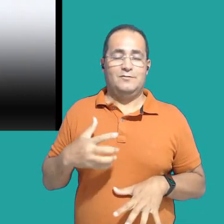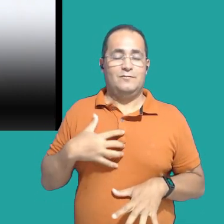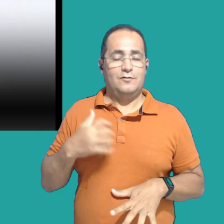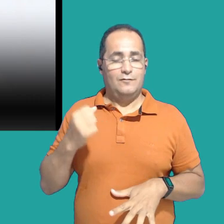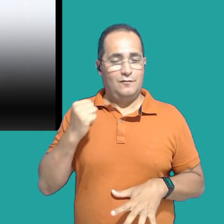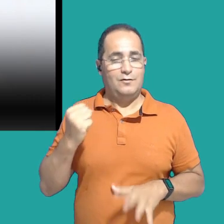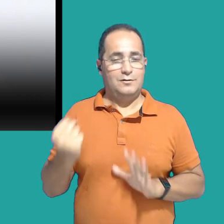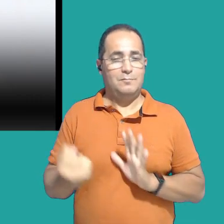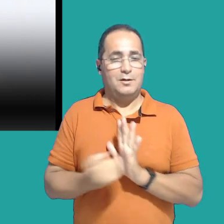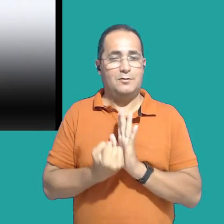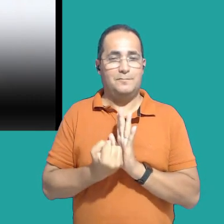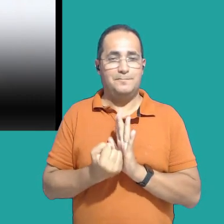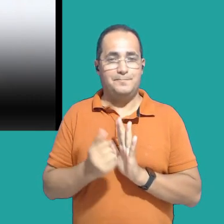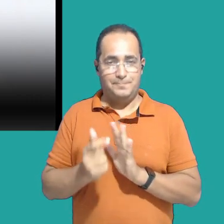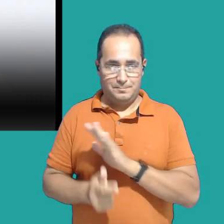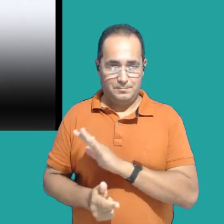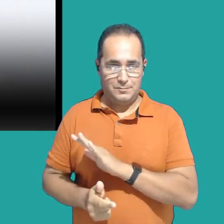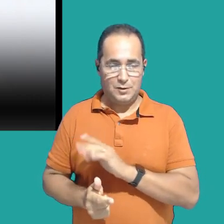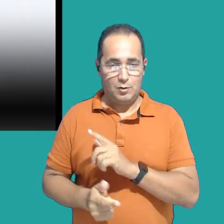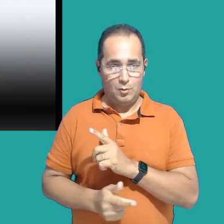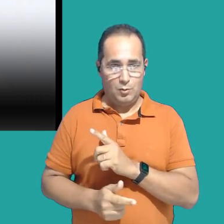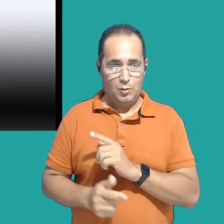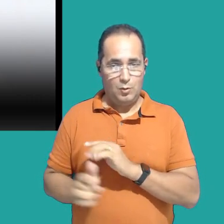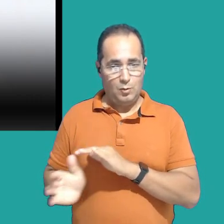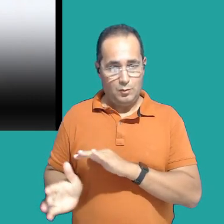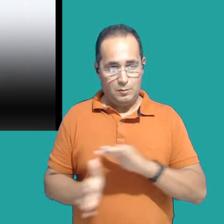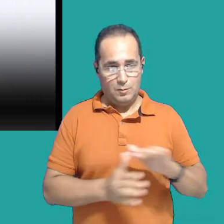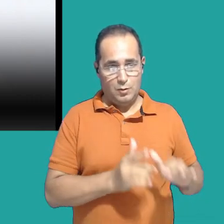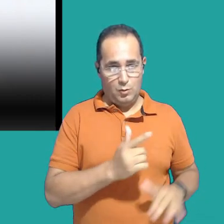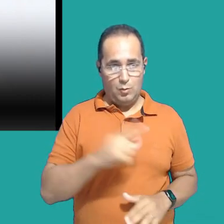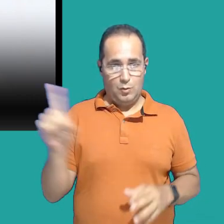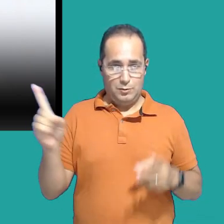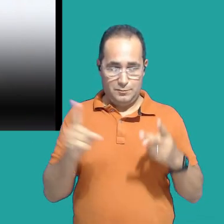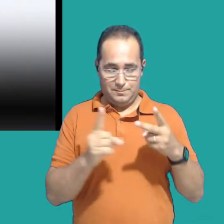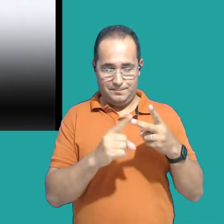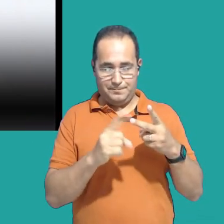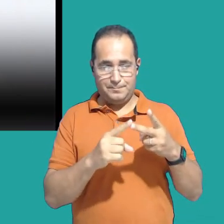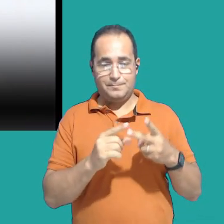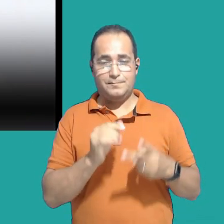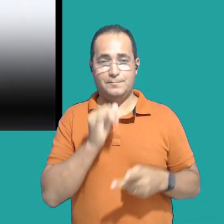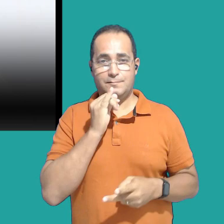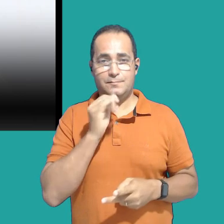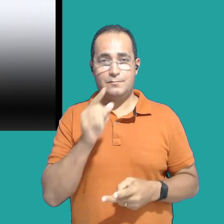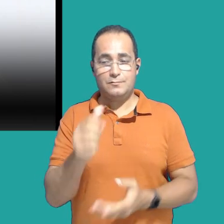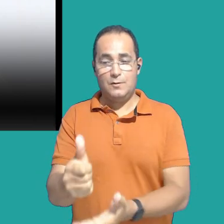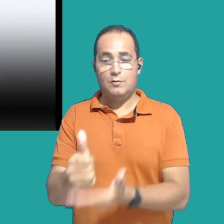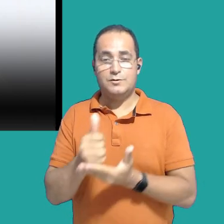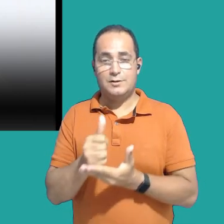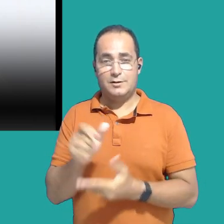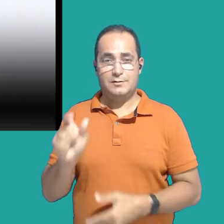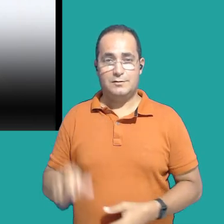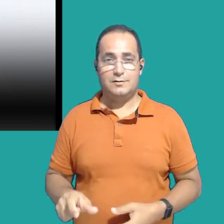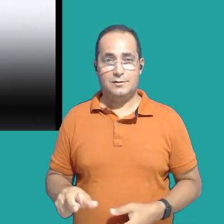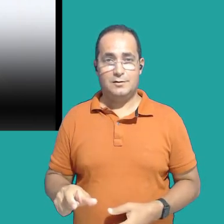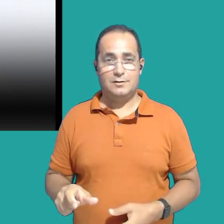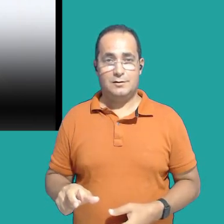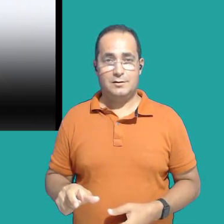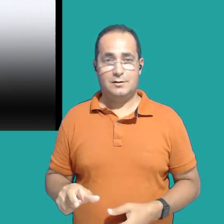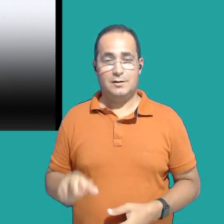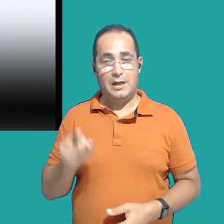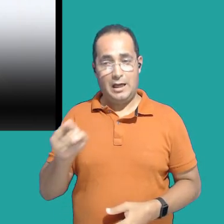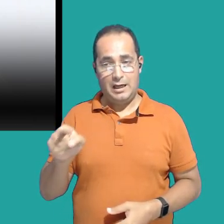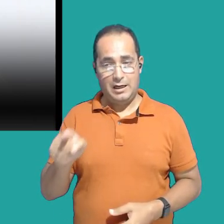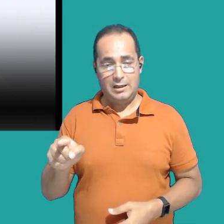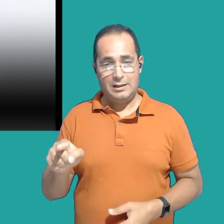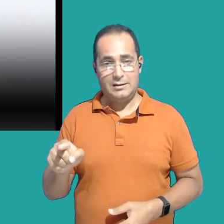muito forte. O outro exemplo foi com auxiliar de sala. O fato